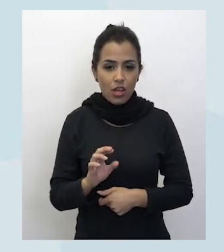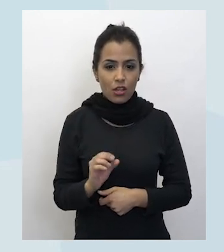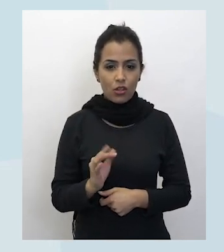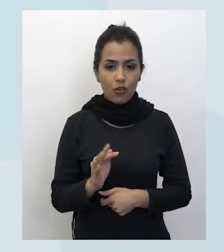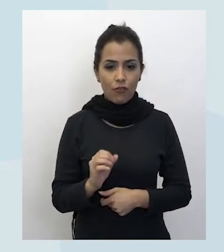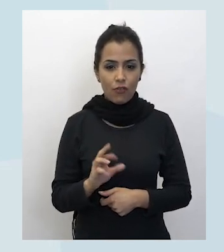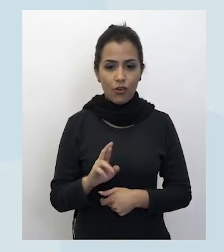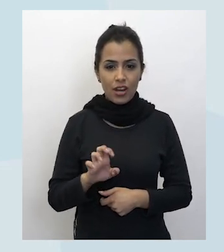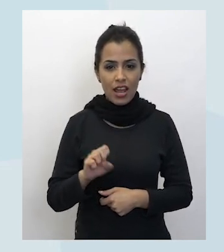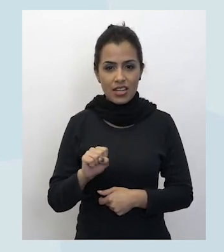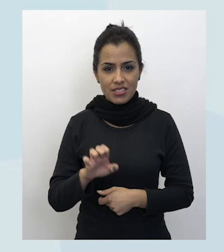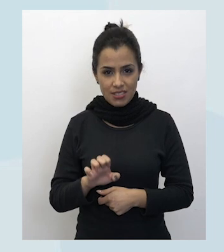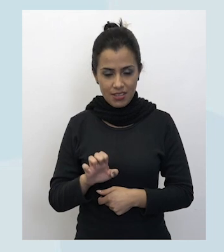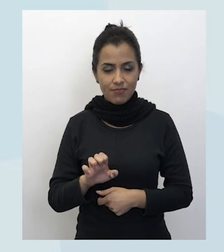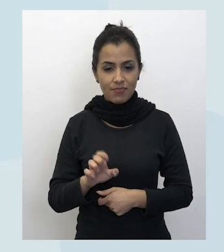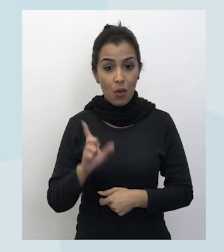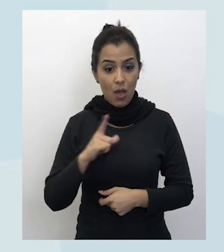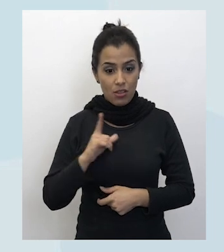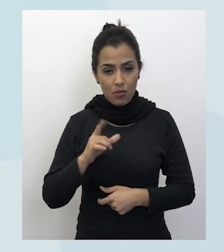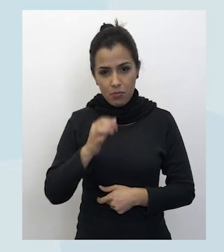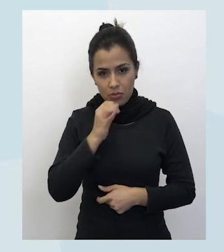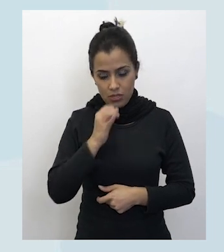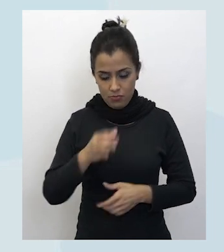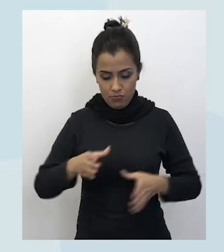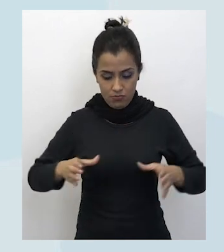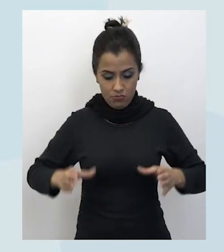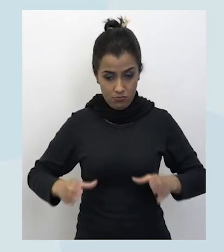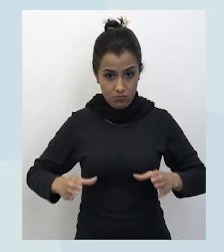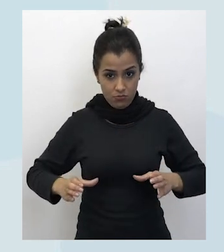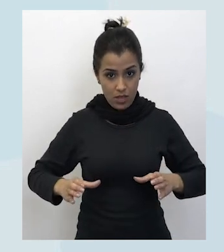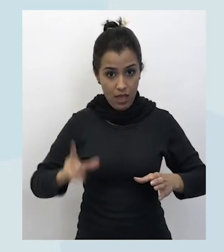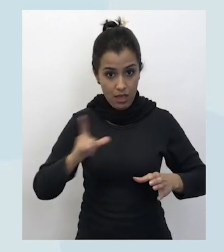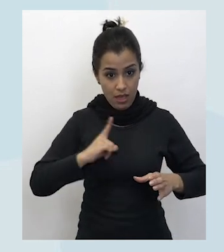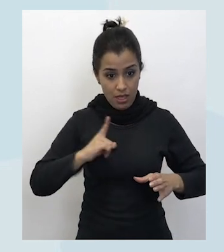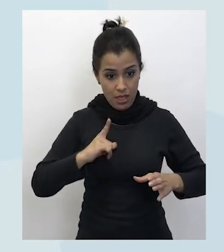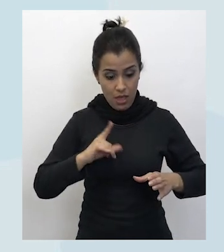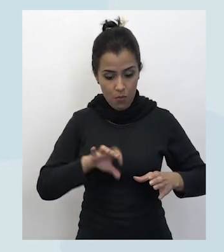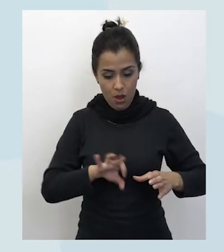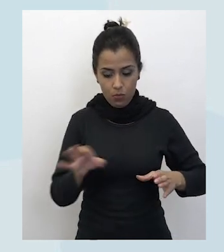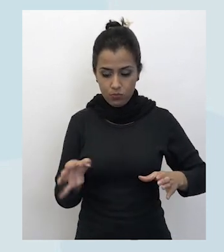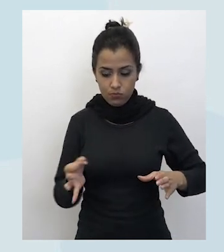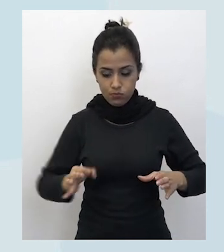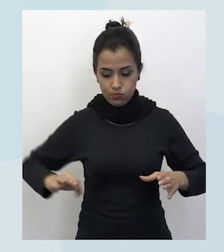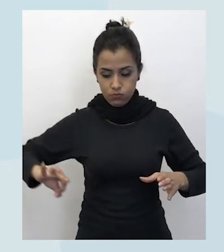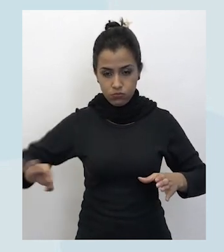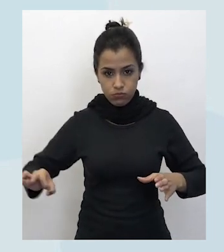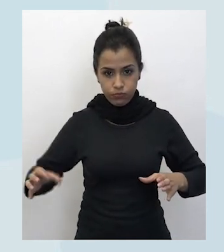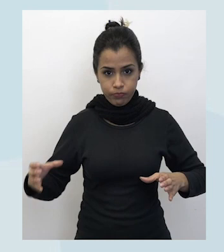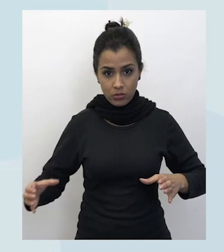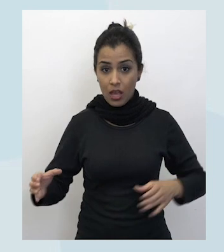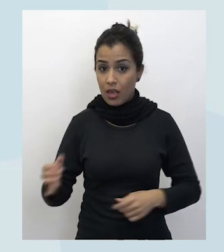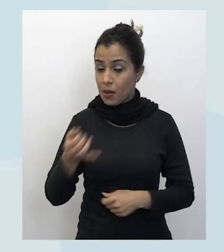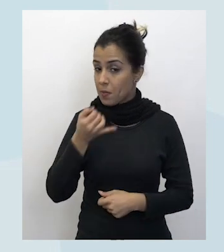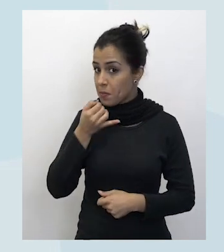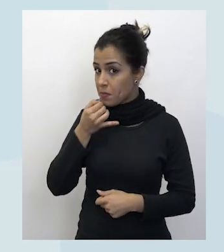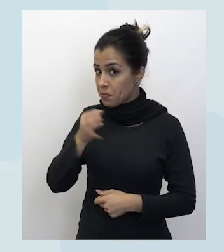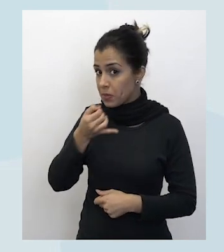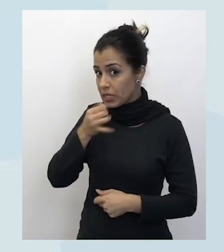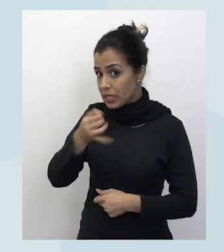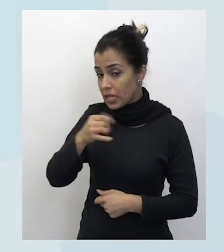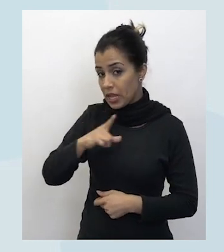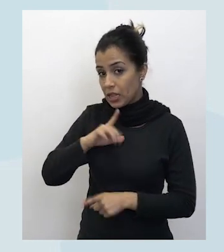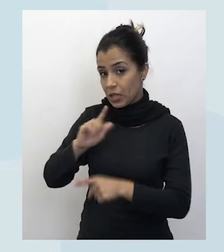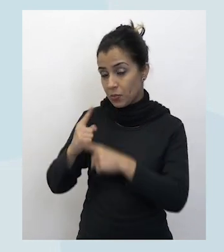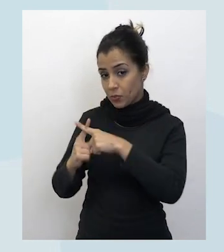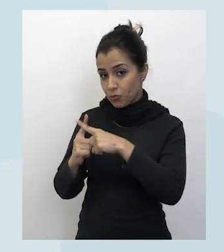uma cuba que ela vai estar ligada a uma bateria, e essa bateria vai ter carga positiva e carga